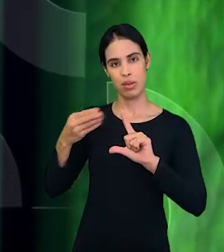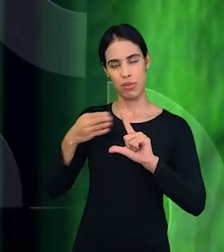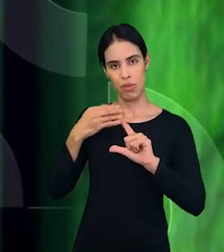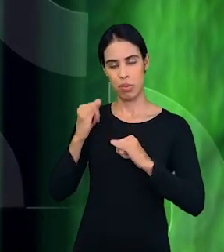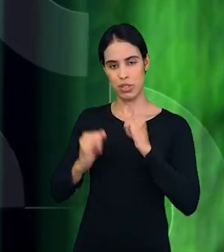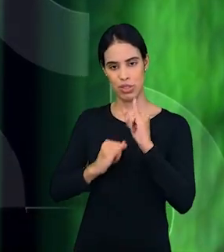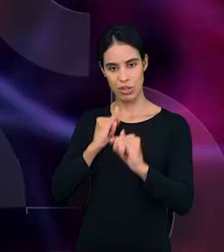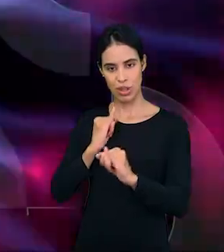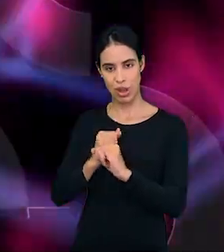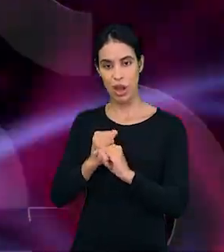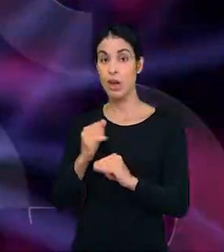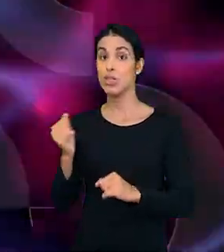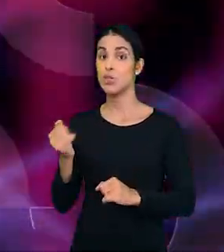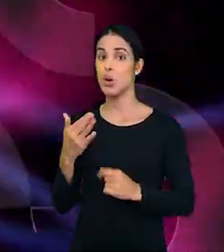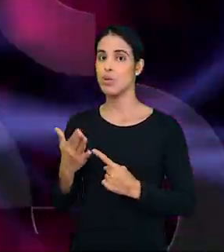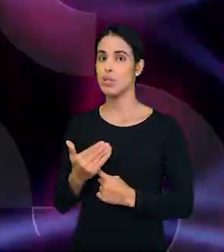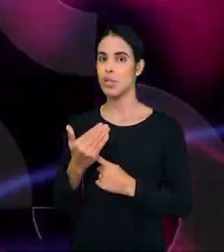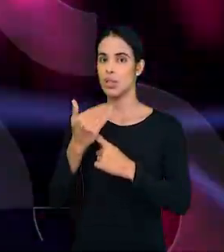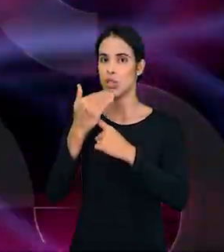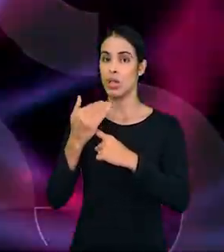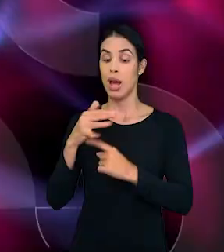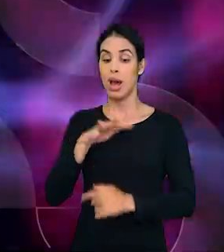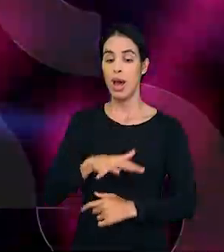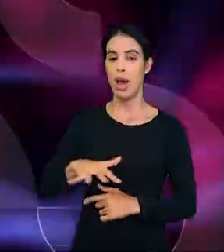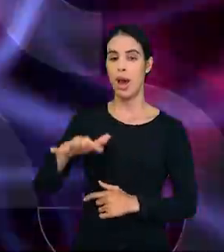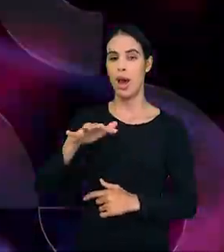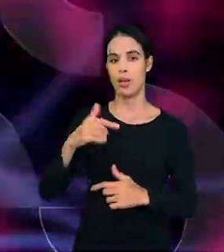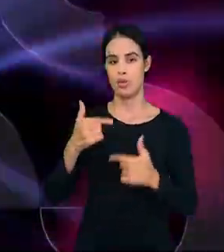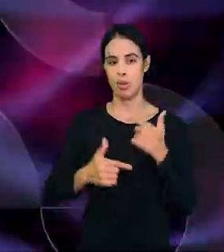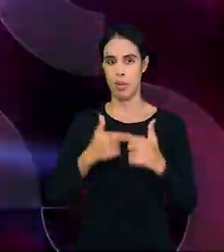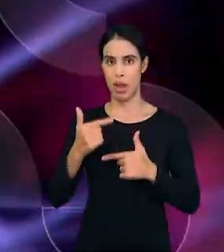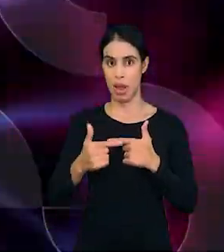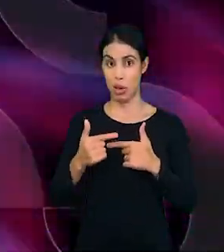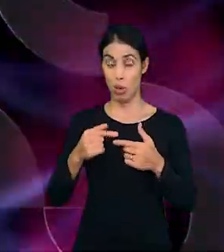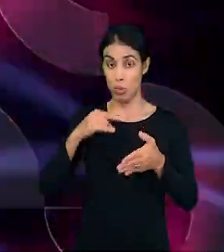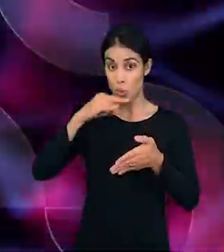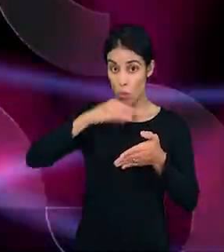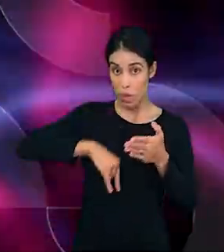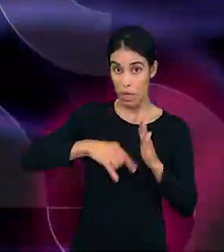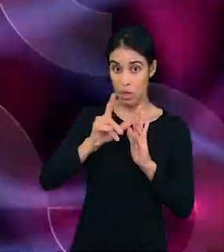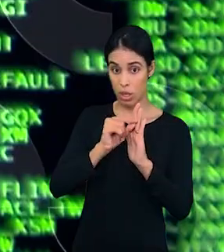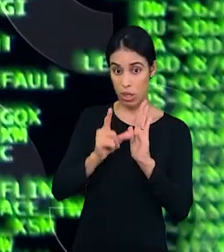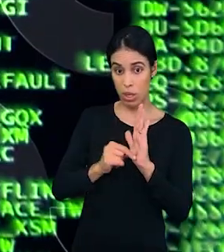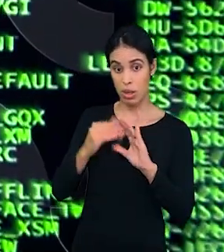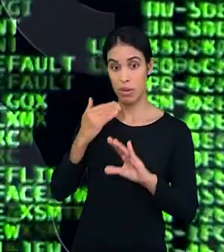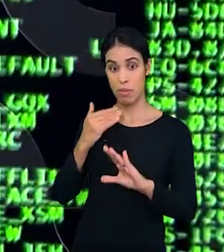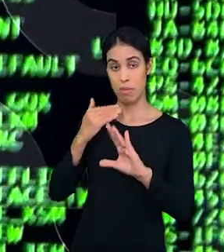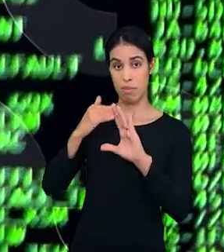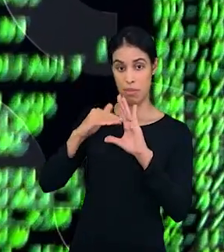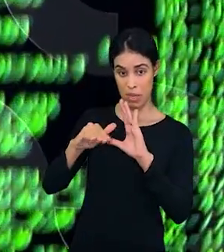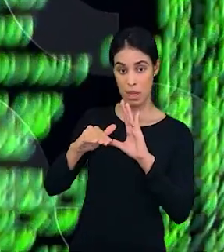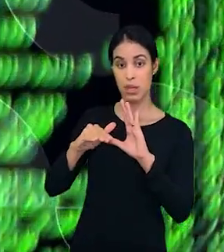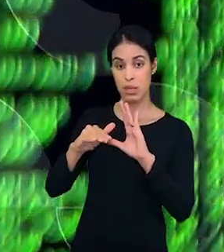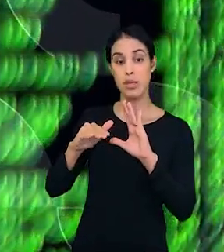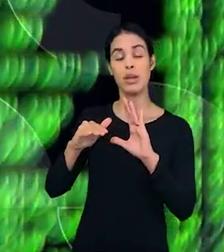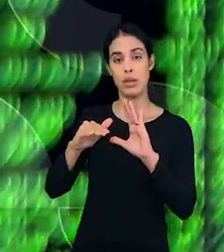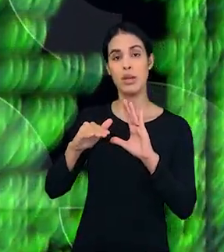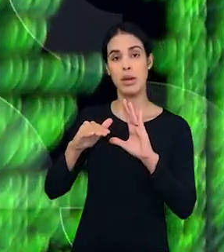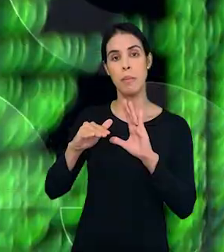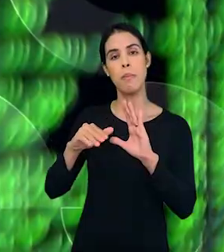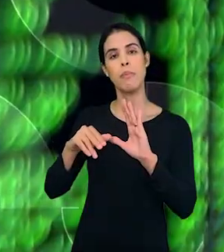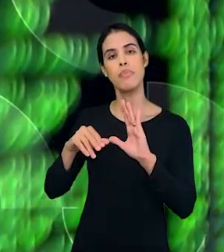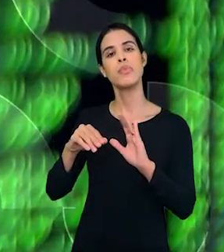Plataformas Digitais e Novas Tecnologias no Mundo do Trabalho. Os documentos devem ser enviados para o e-mail